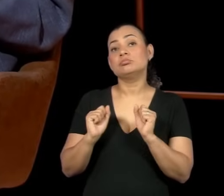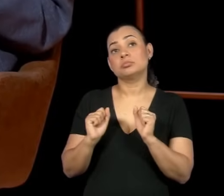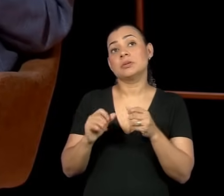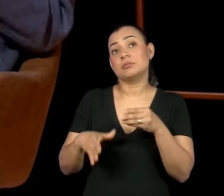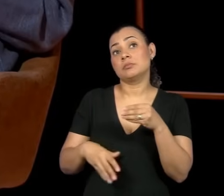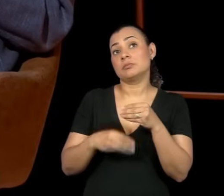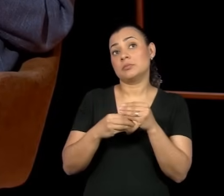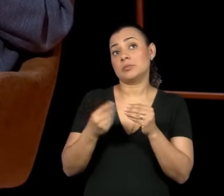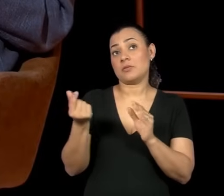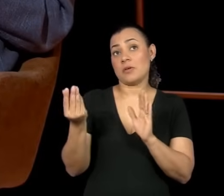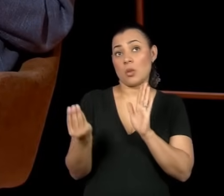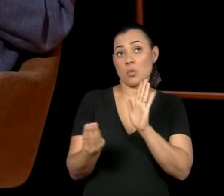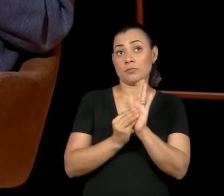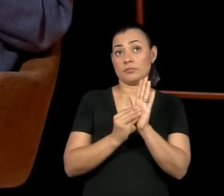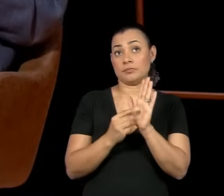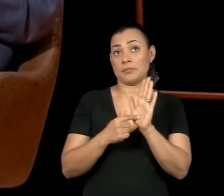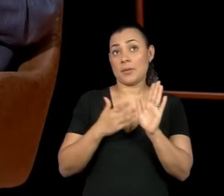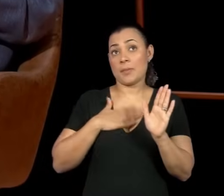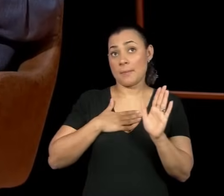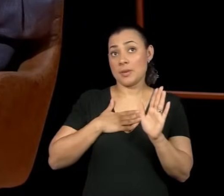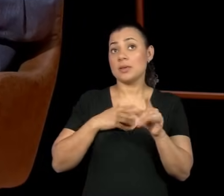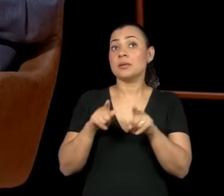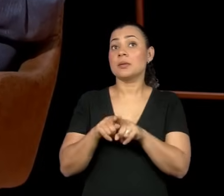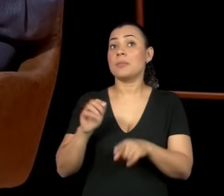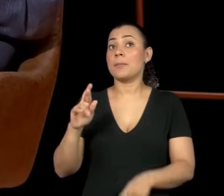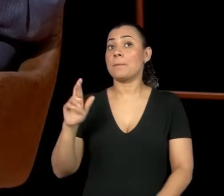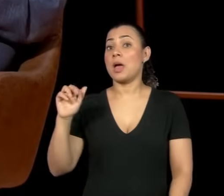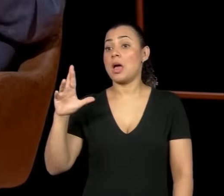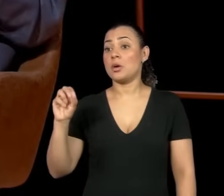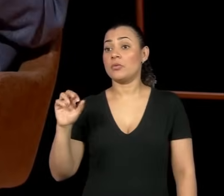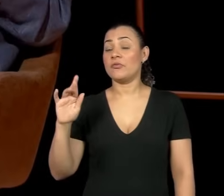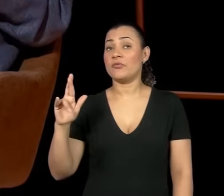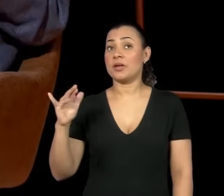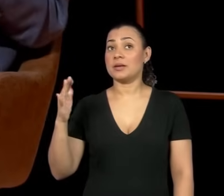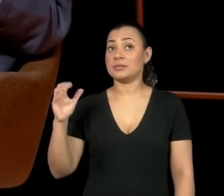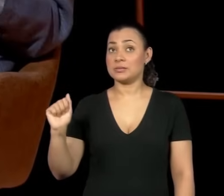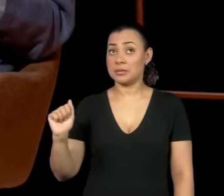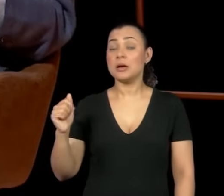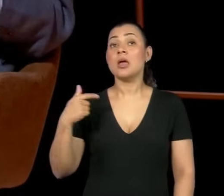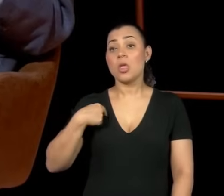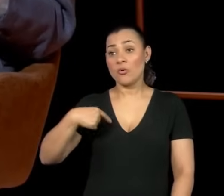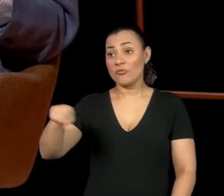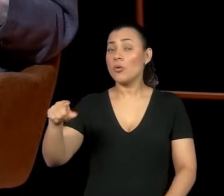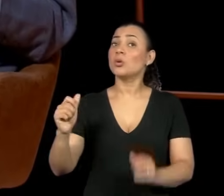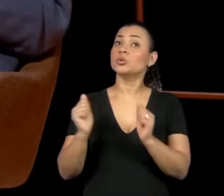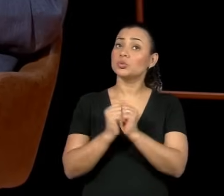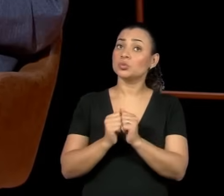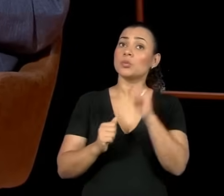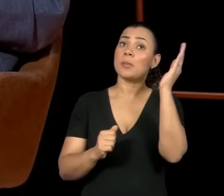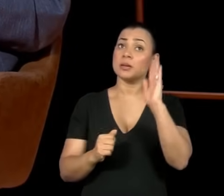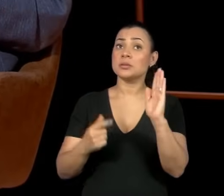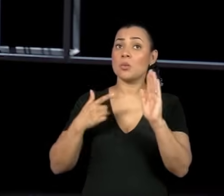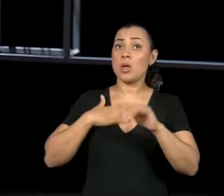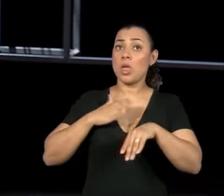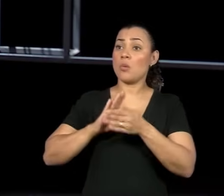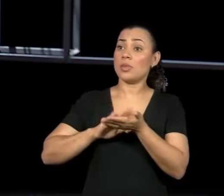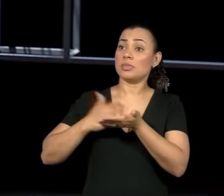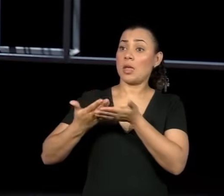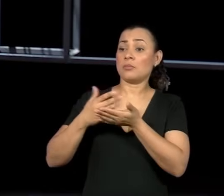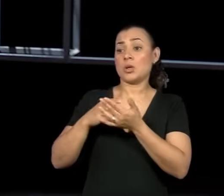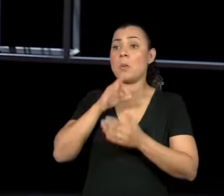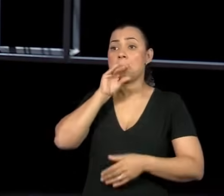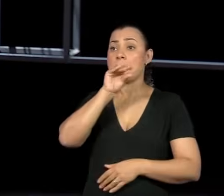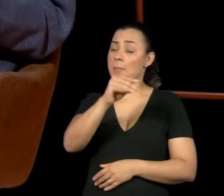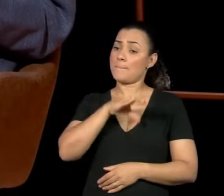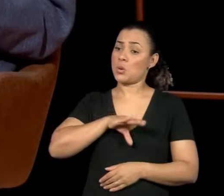colocar um cachê para mim e para a Marie France. Inclusive, eu vou com você para o Brasil, fico seu intérprete também. Falei, então, eu